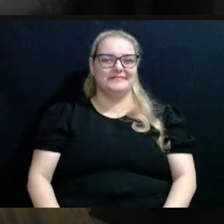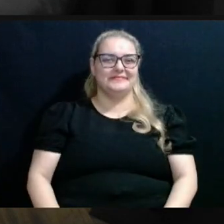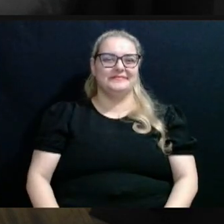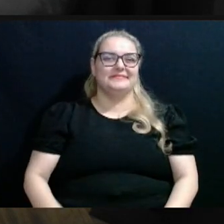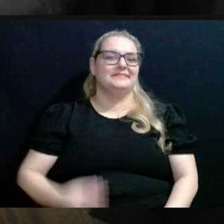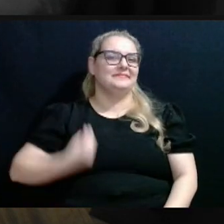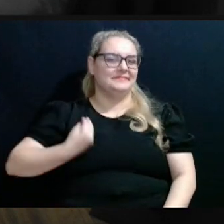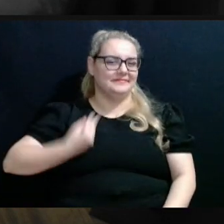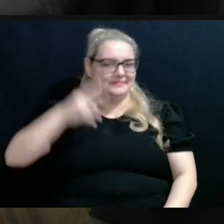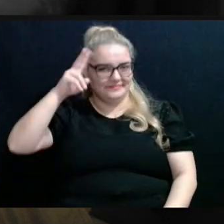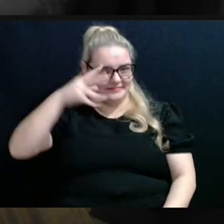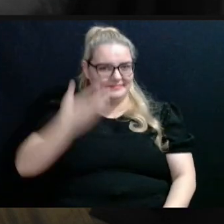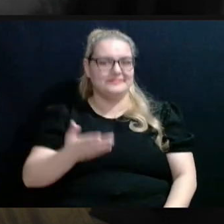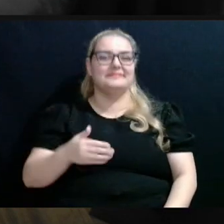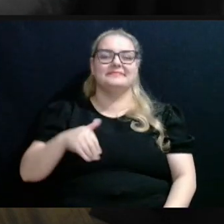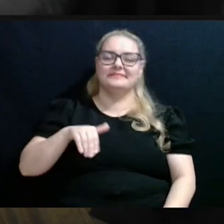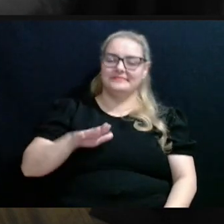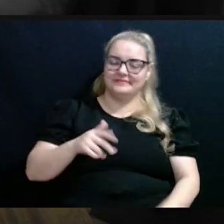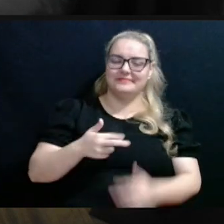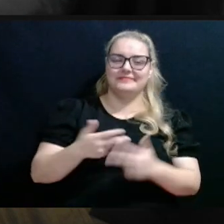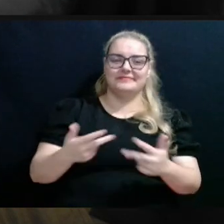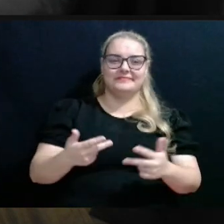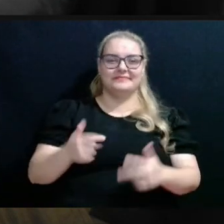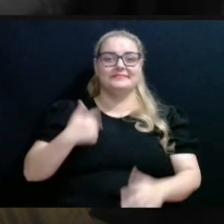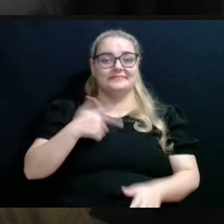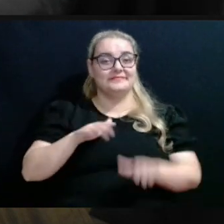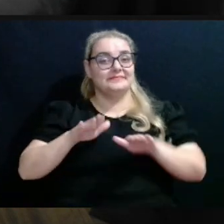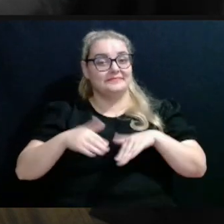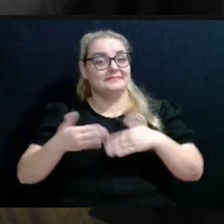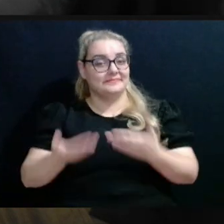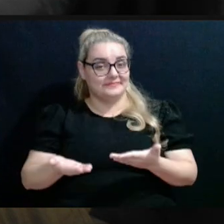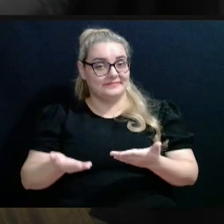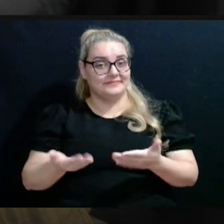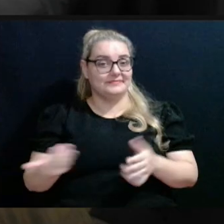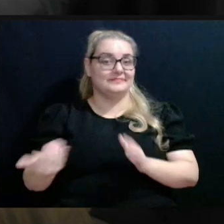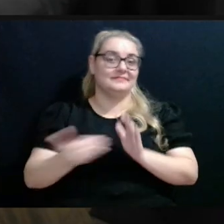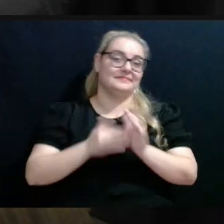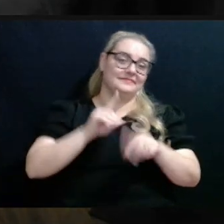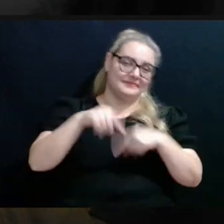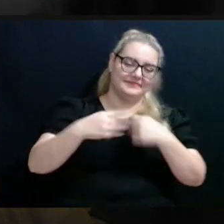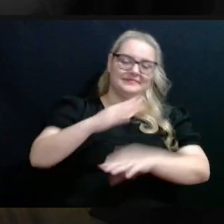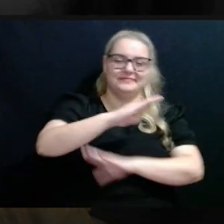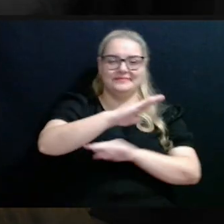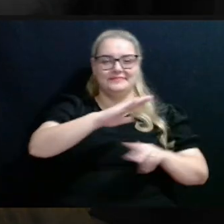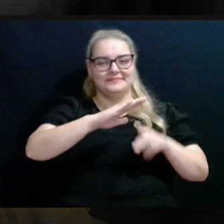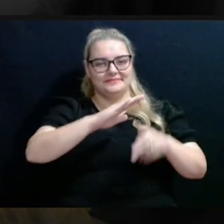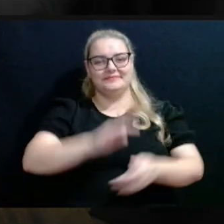e muito mais. A gente fica por aqui e até um próximo Na Casa do Povo.